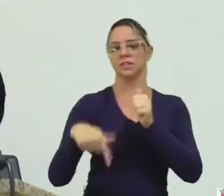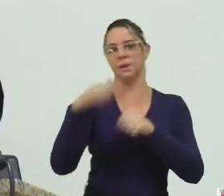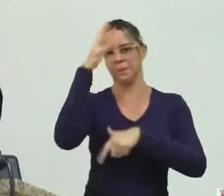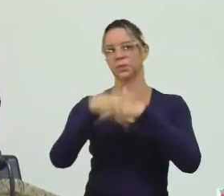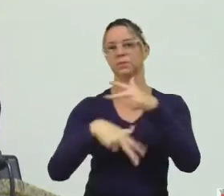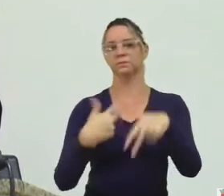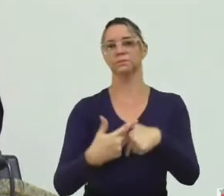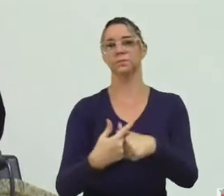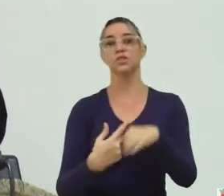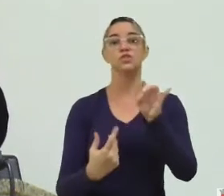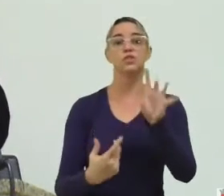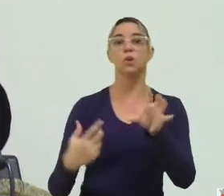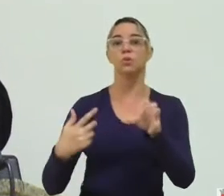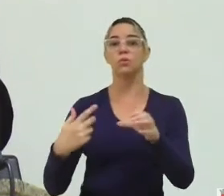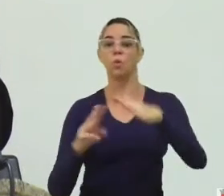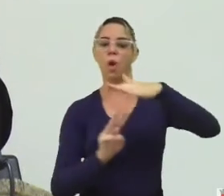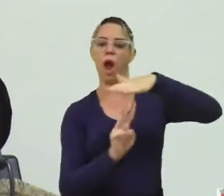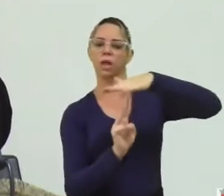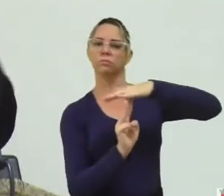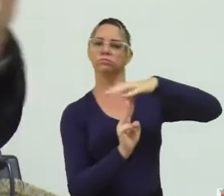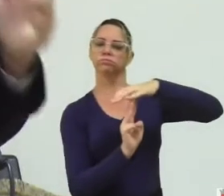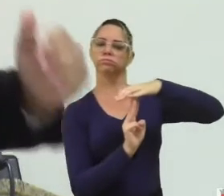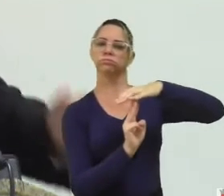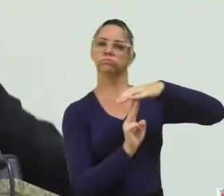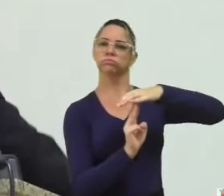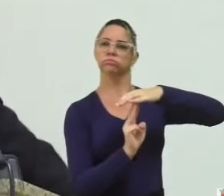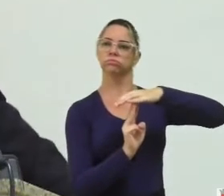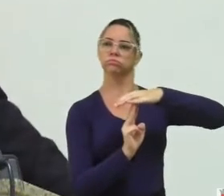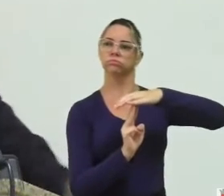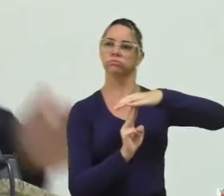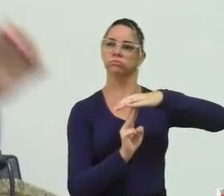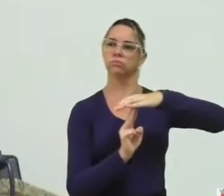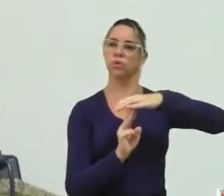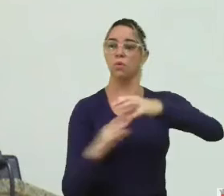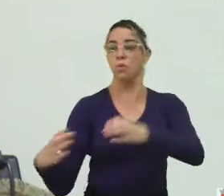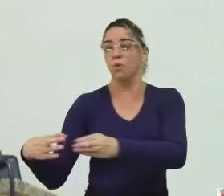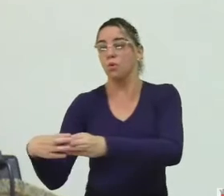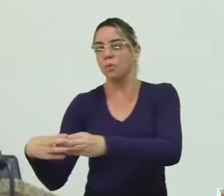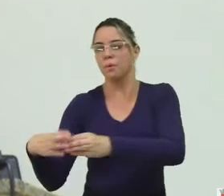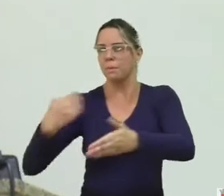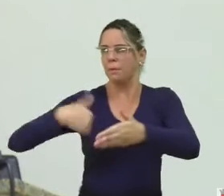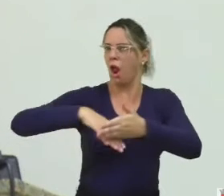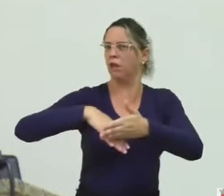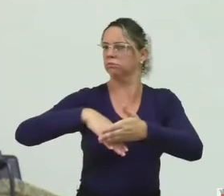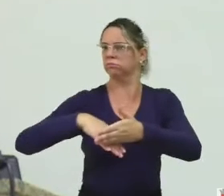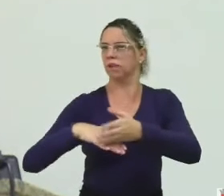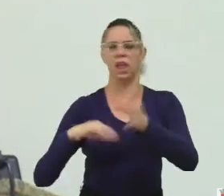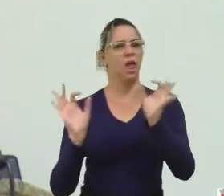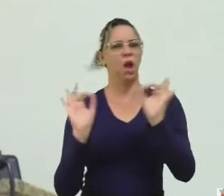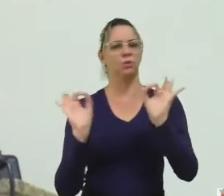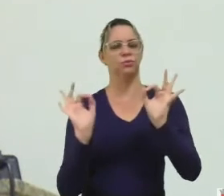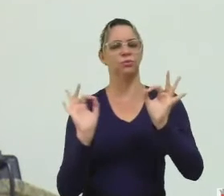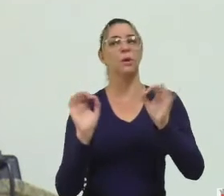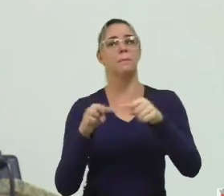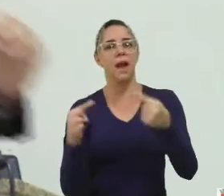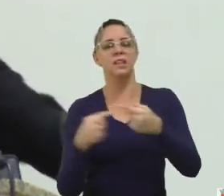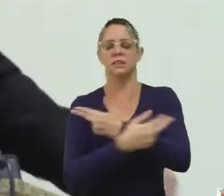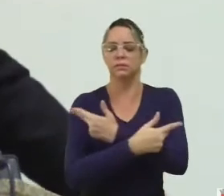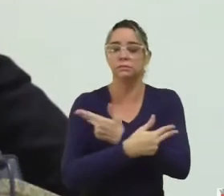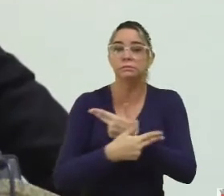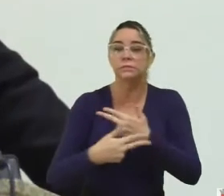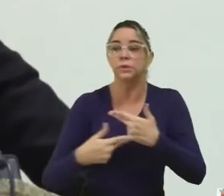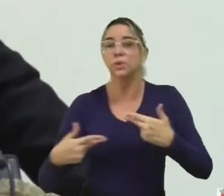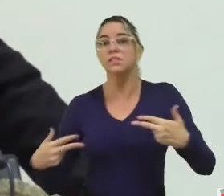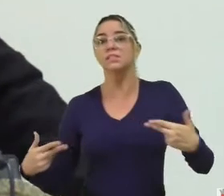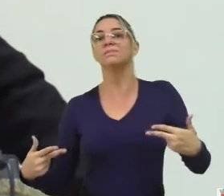a quadra que é cedida para as seleções ou o campo, mas também todo o material, porque quando chega